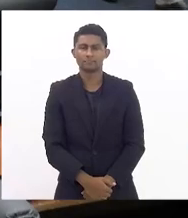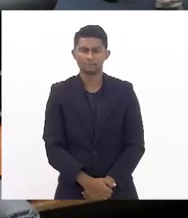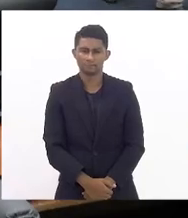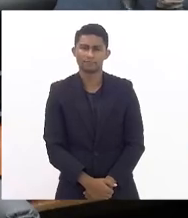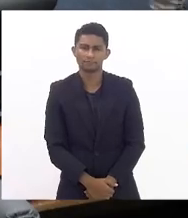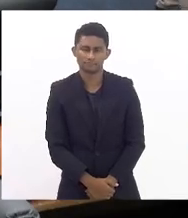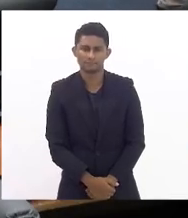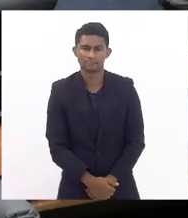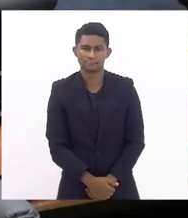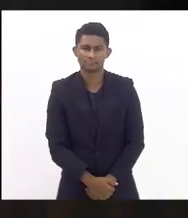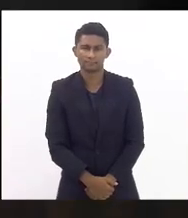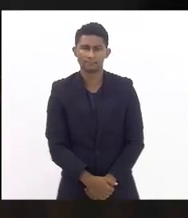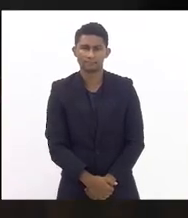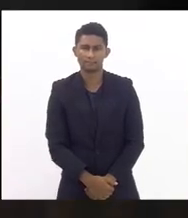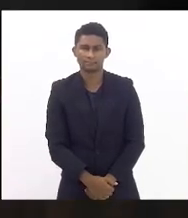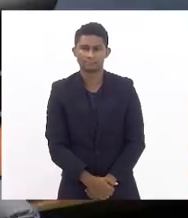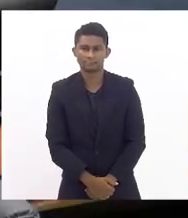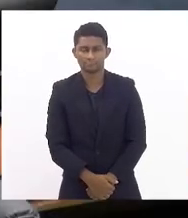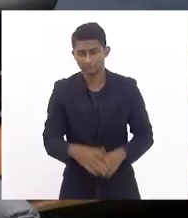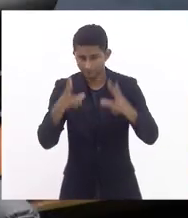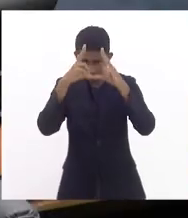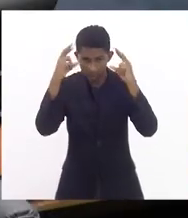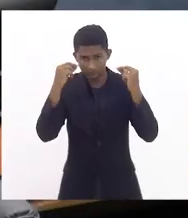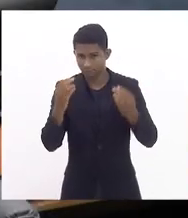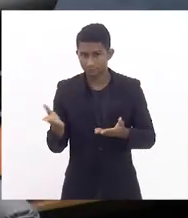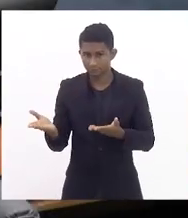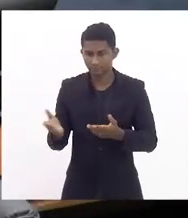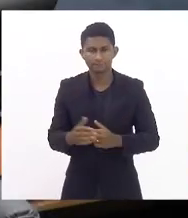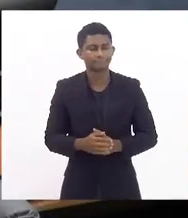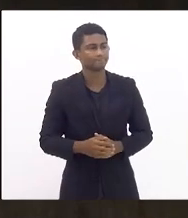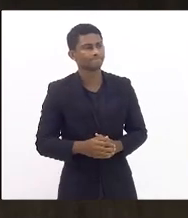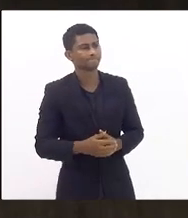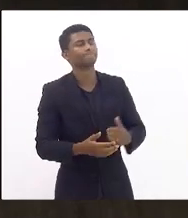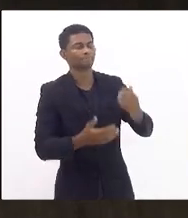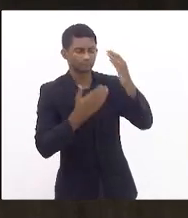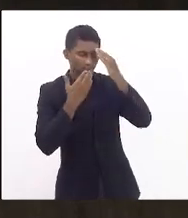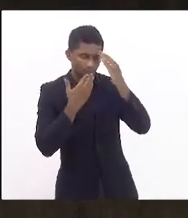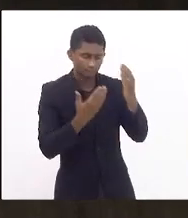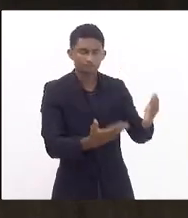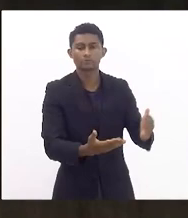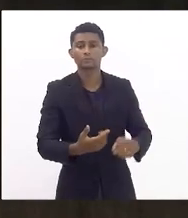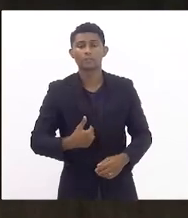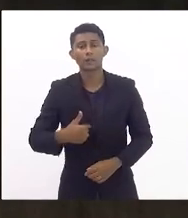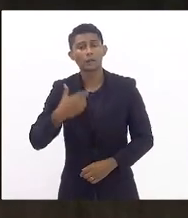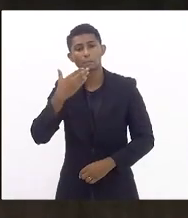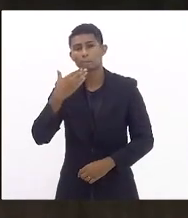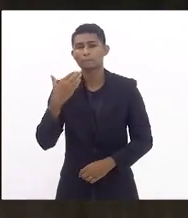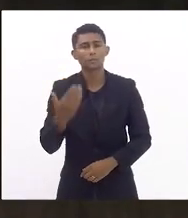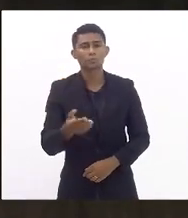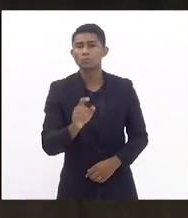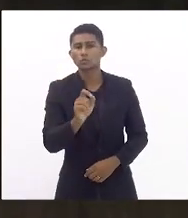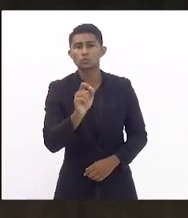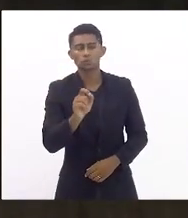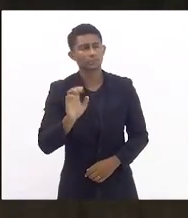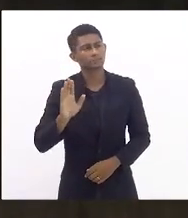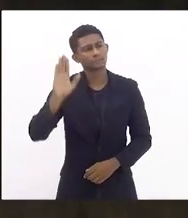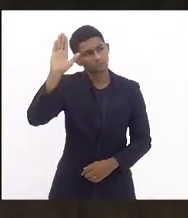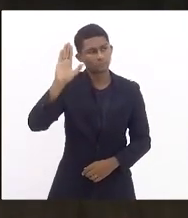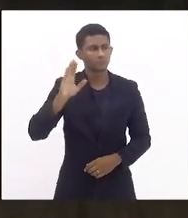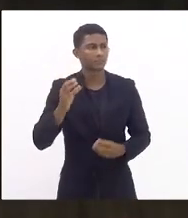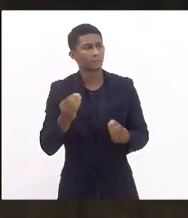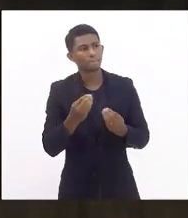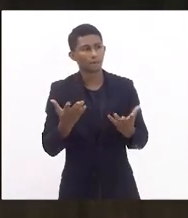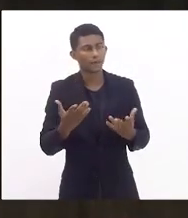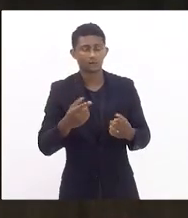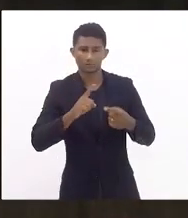Pela ordem. Deputada enfermeira Rejane. Obrigado, presidente. Eu pedi um pela ordem para trazer